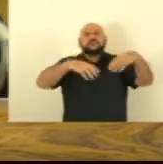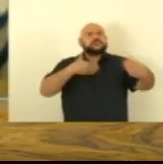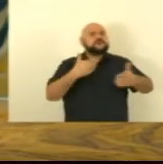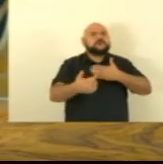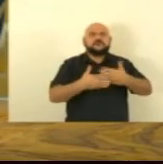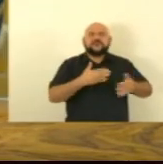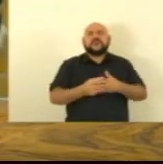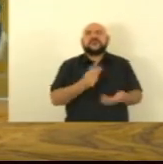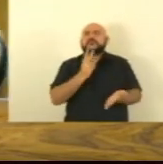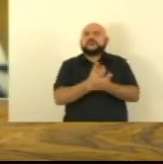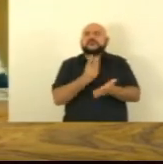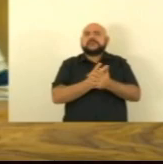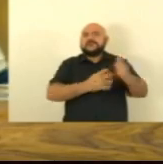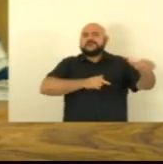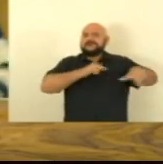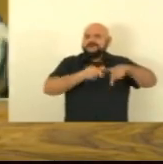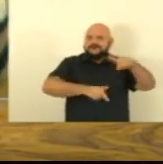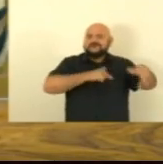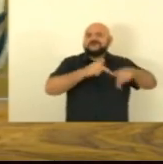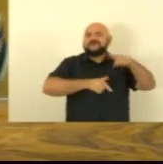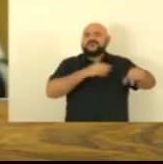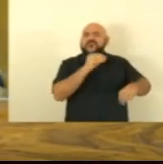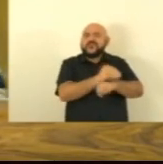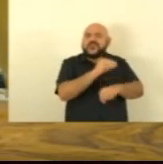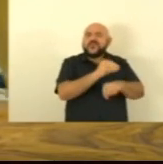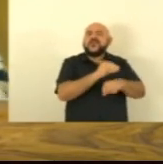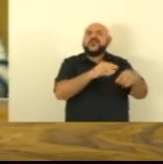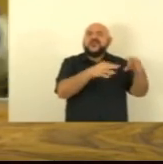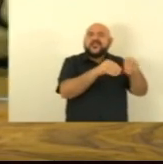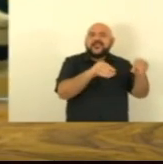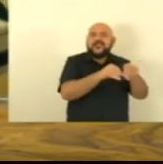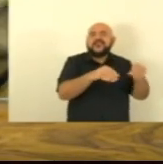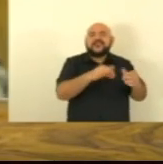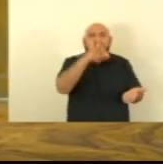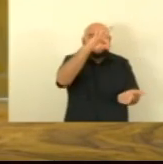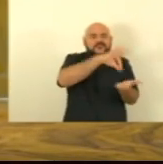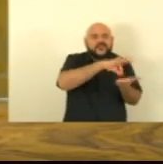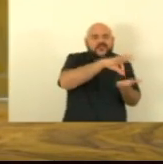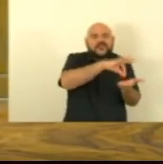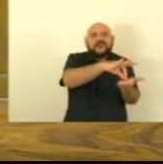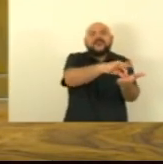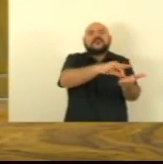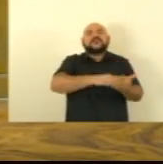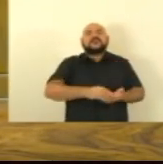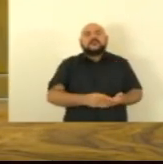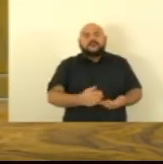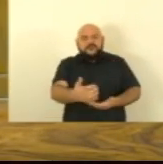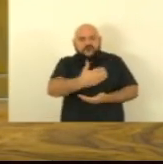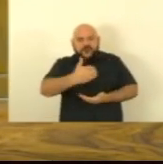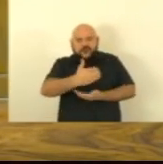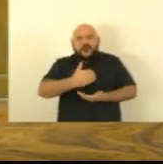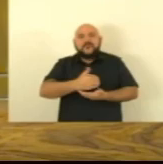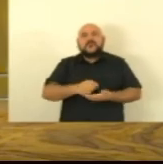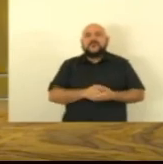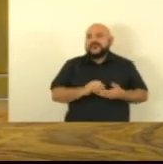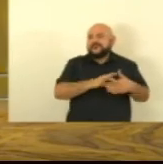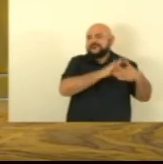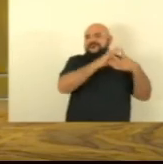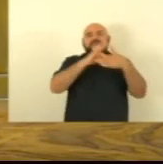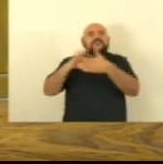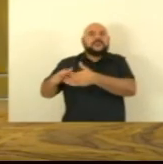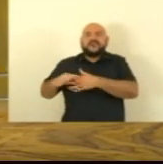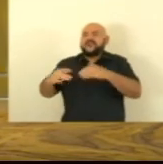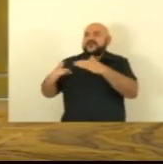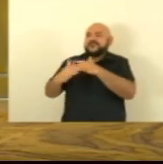está acreditando na terra, está plantando, está colhendo e está mantendo os